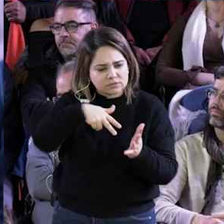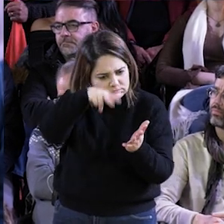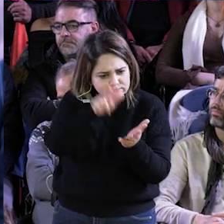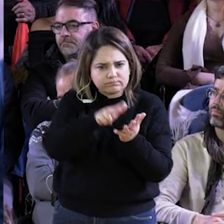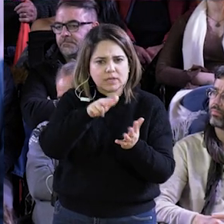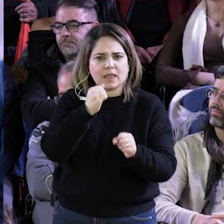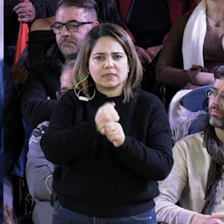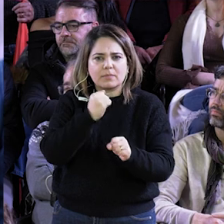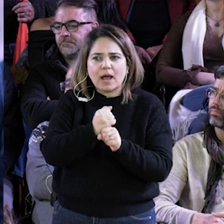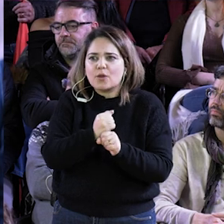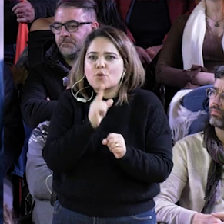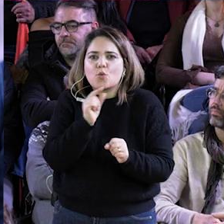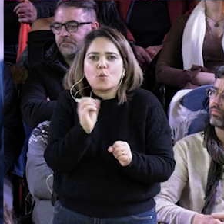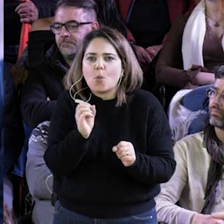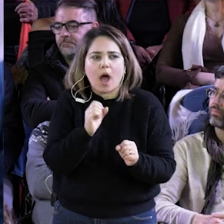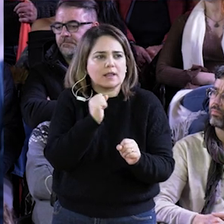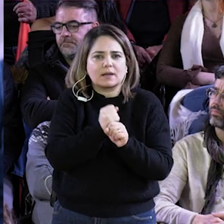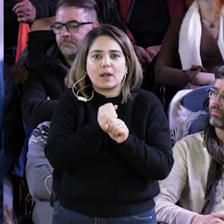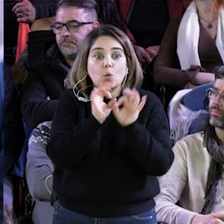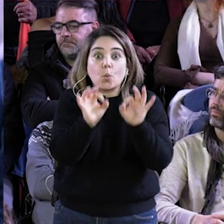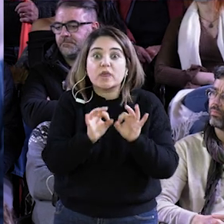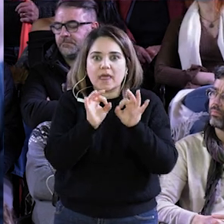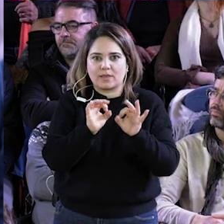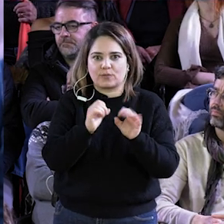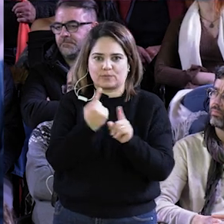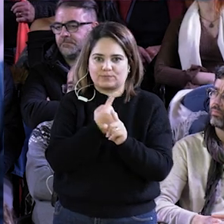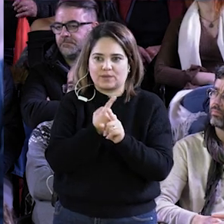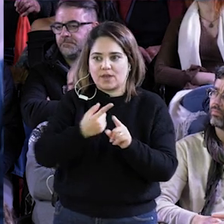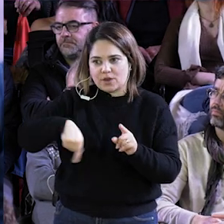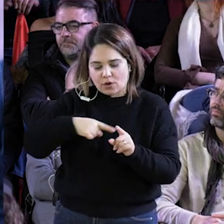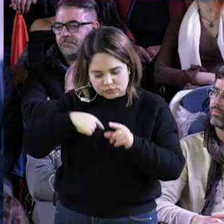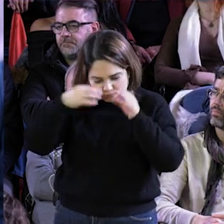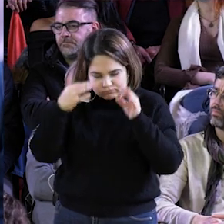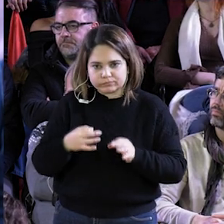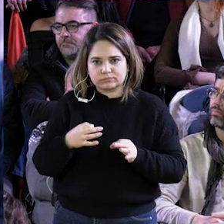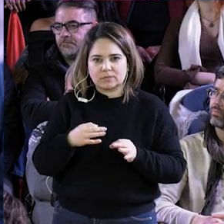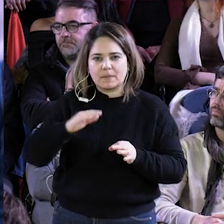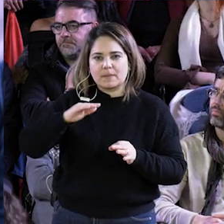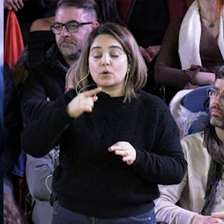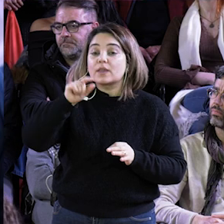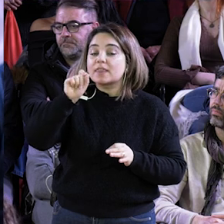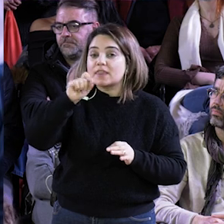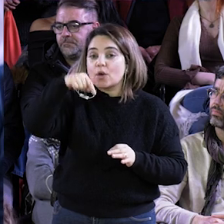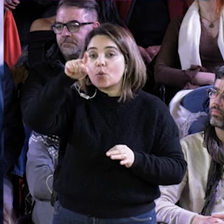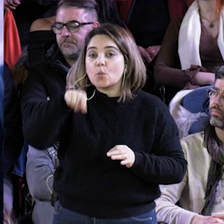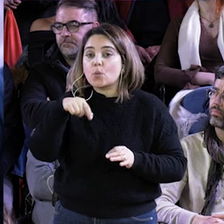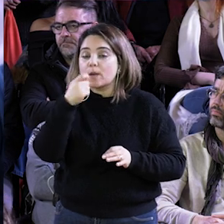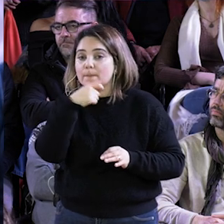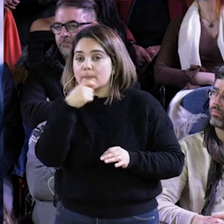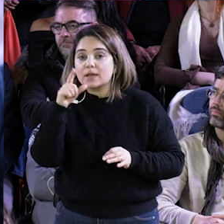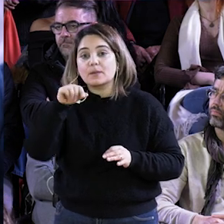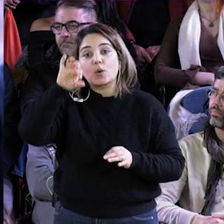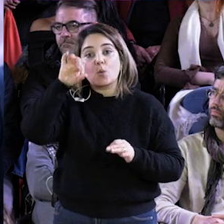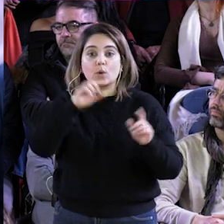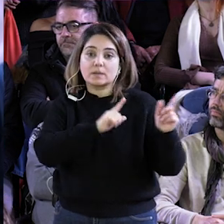não chega a dizer o seu nome, o trabalho dos cuidados. Quisemos afirmar que o 1º de maio e o 8 de março são datas